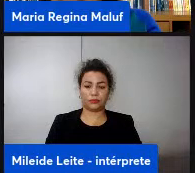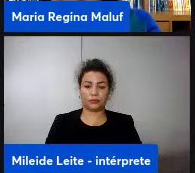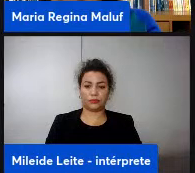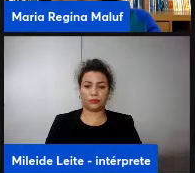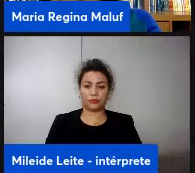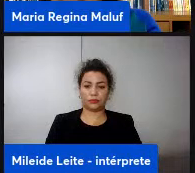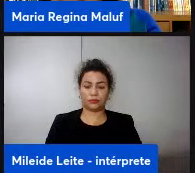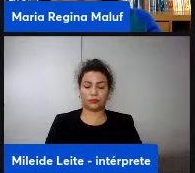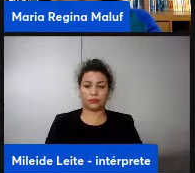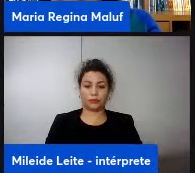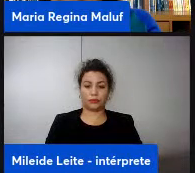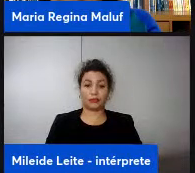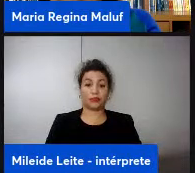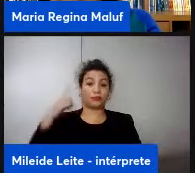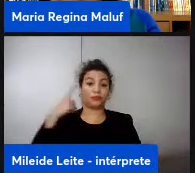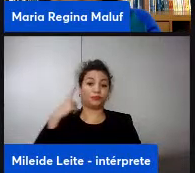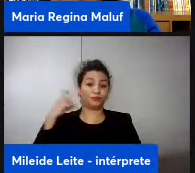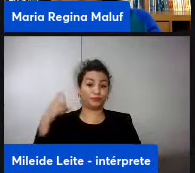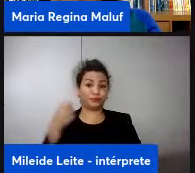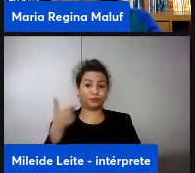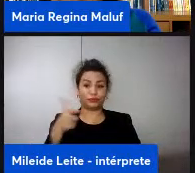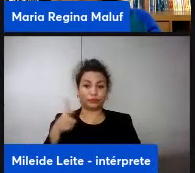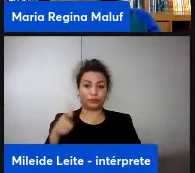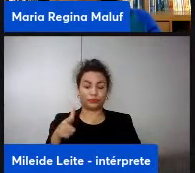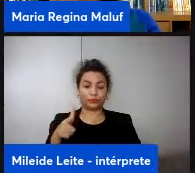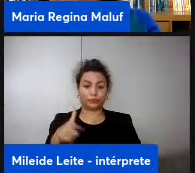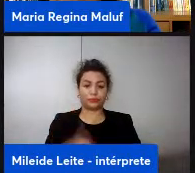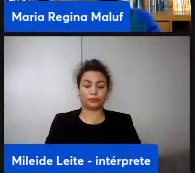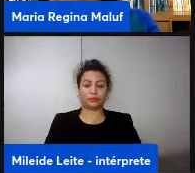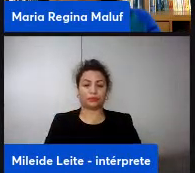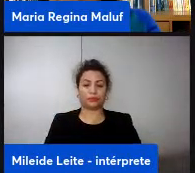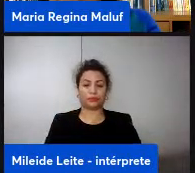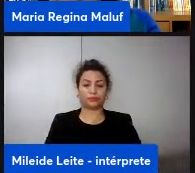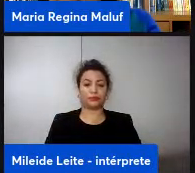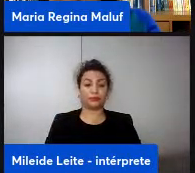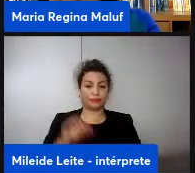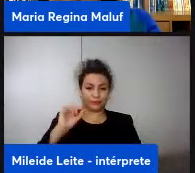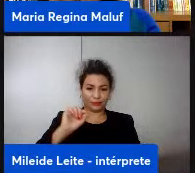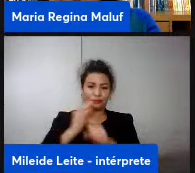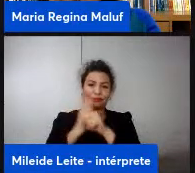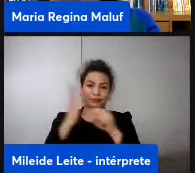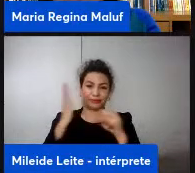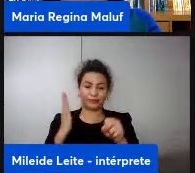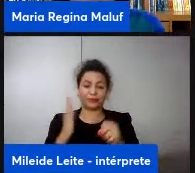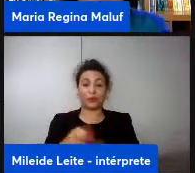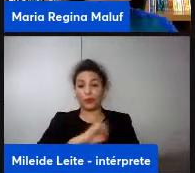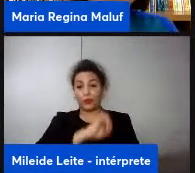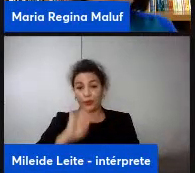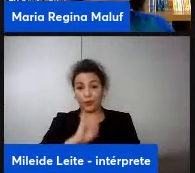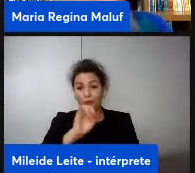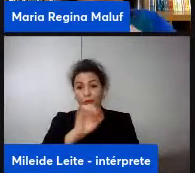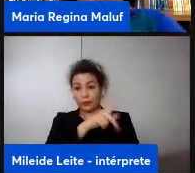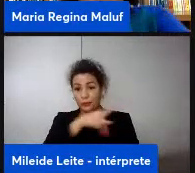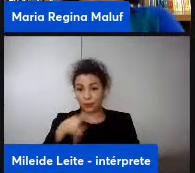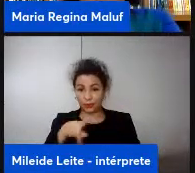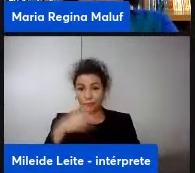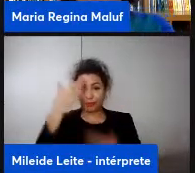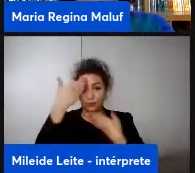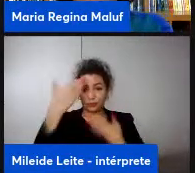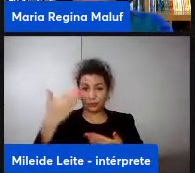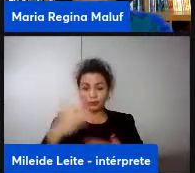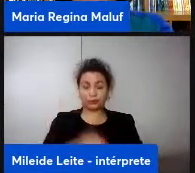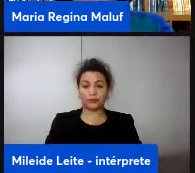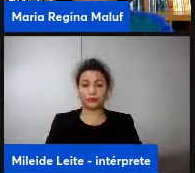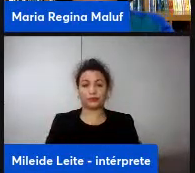Está sem som, professora. O som está desligado. Isso. Oi, professor. Obrigada